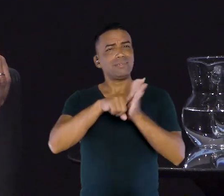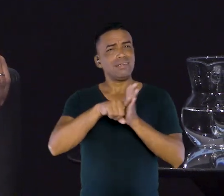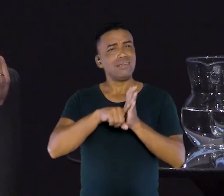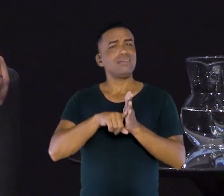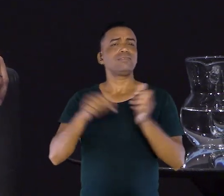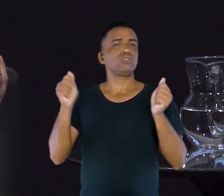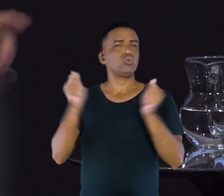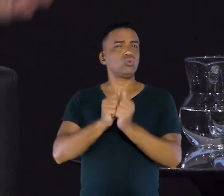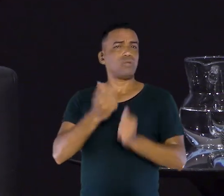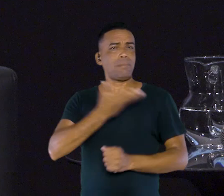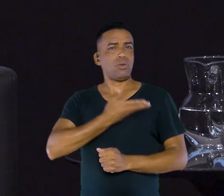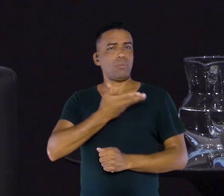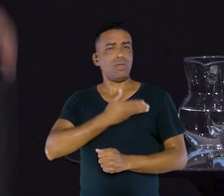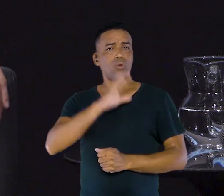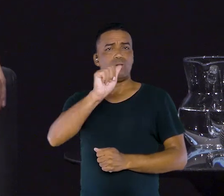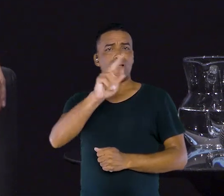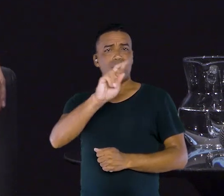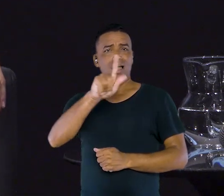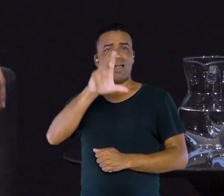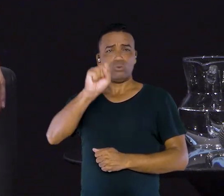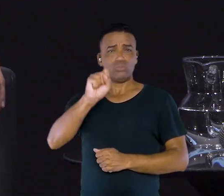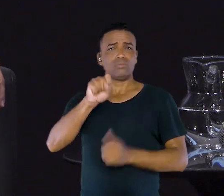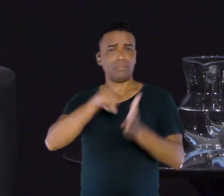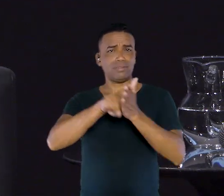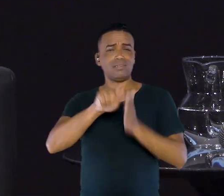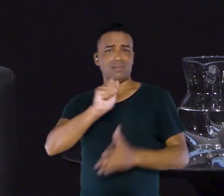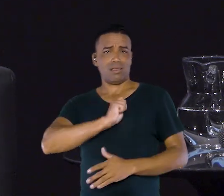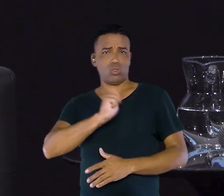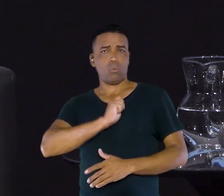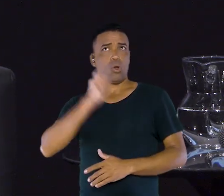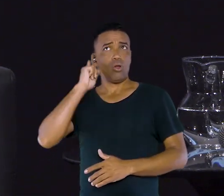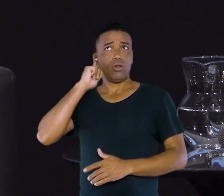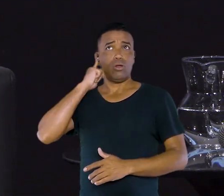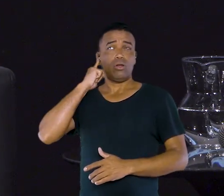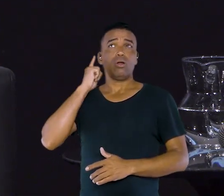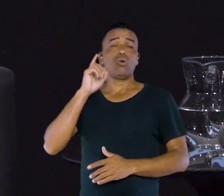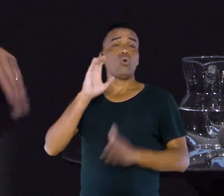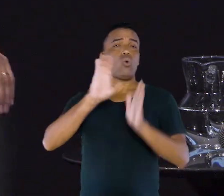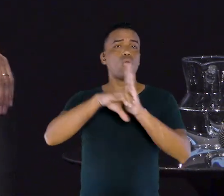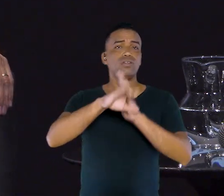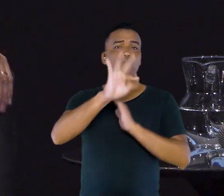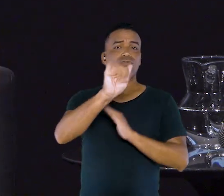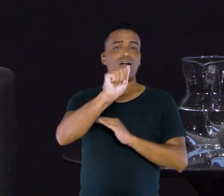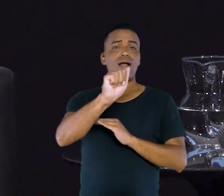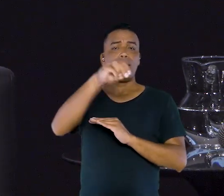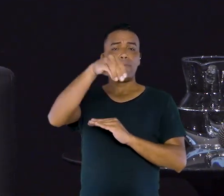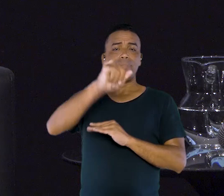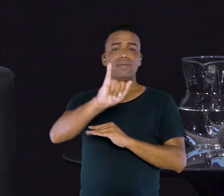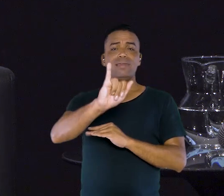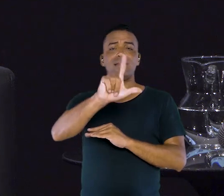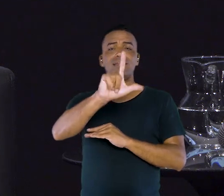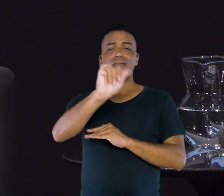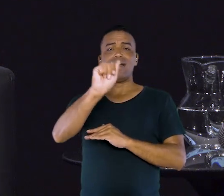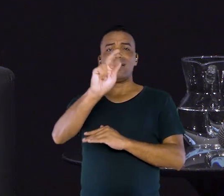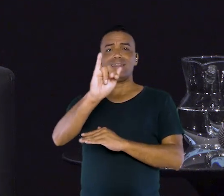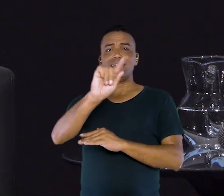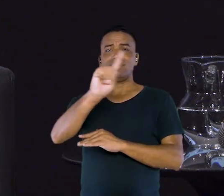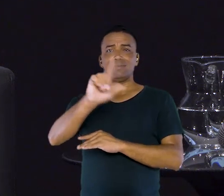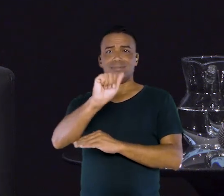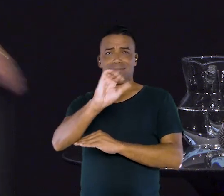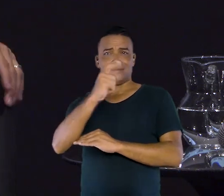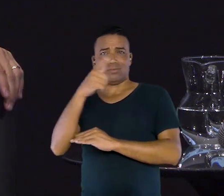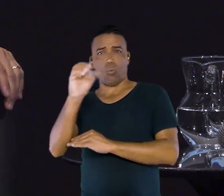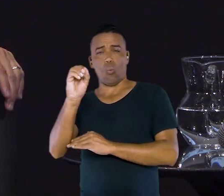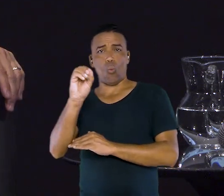um antropólogo do Museu Nacional, Carlos Falso, onde a gente propõe um conceito que a gente chama de familiarização, para tentar criar um